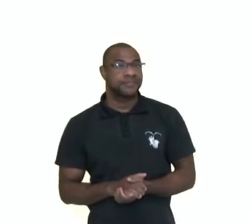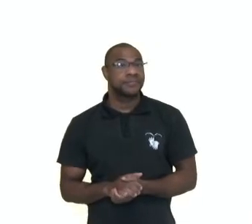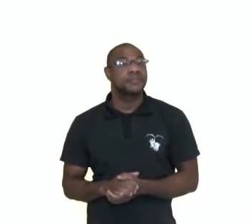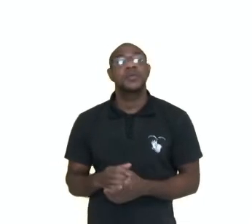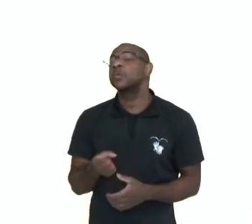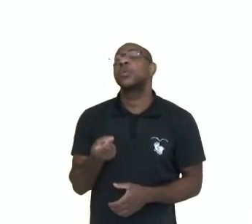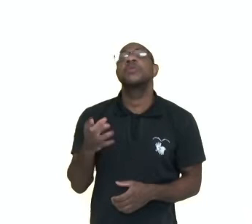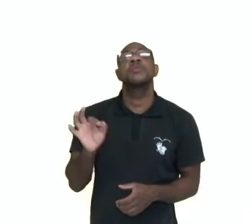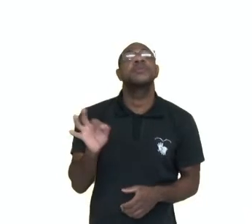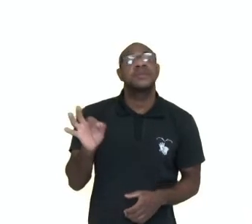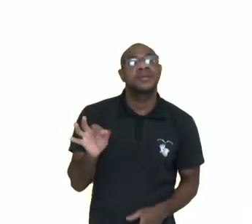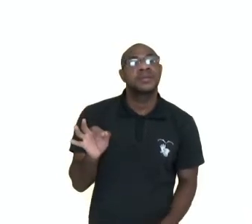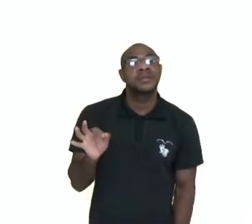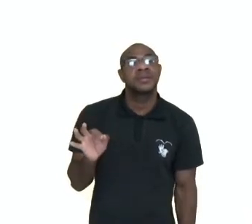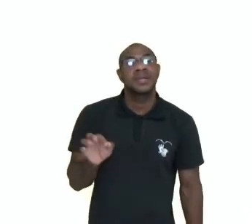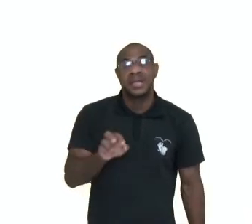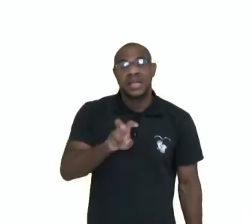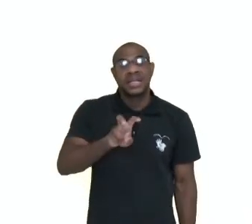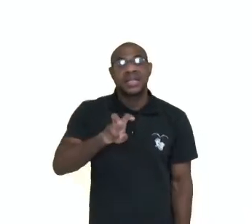ó.